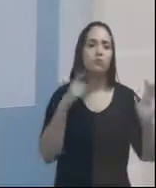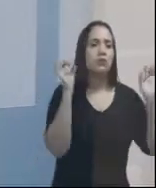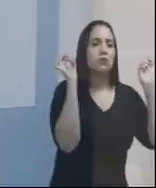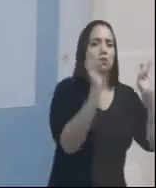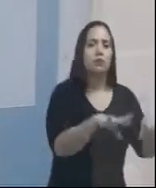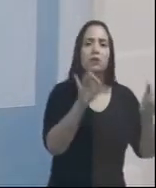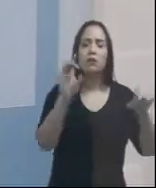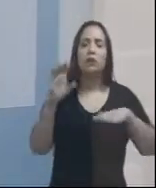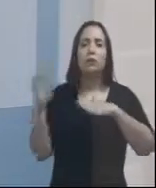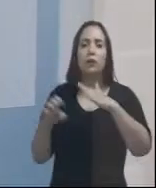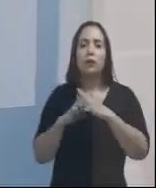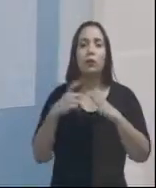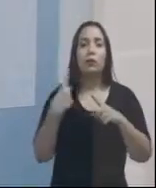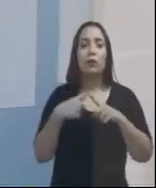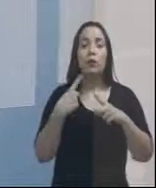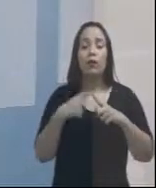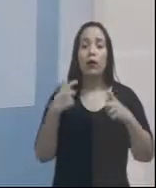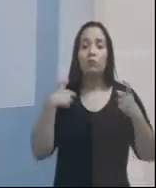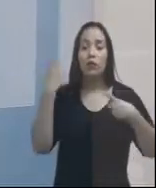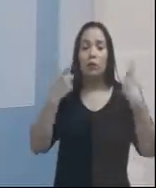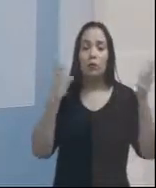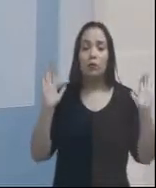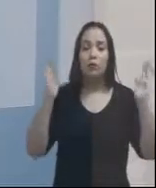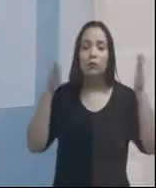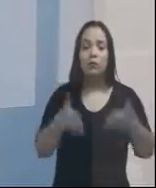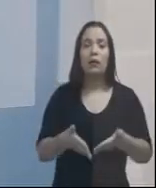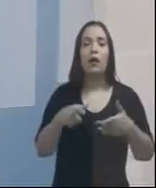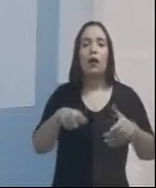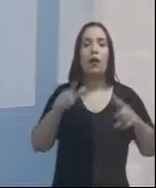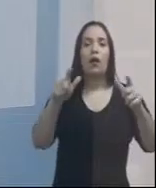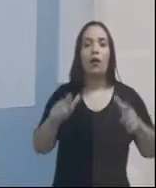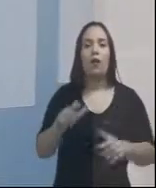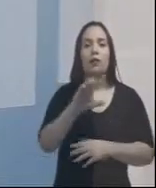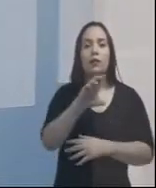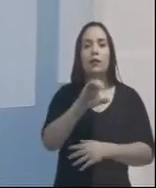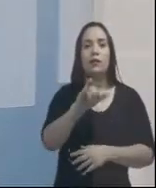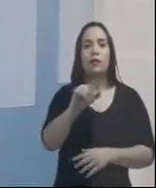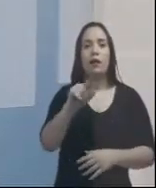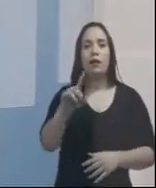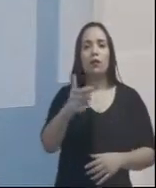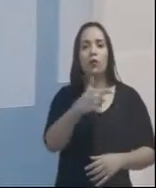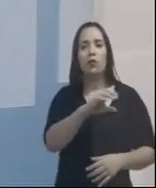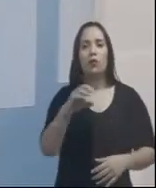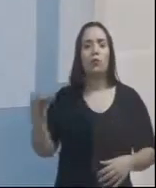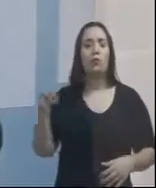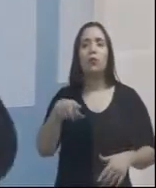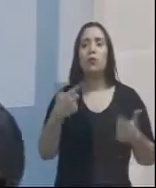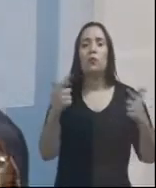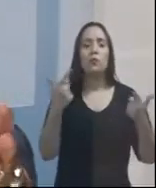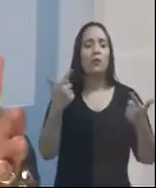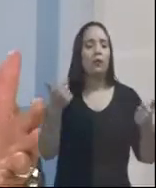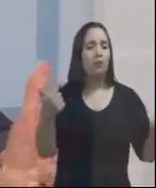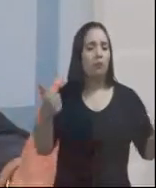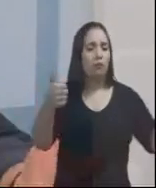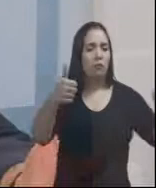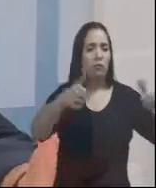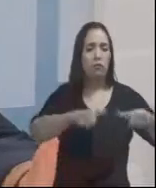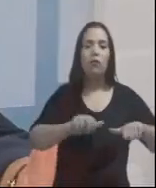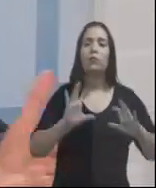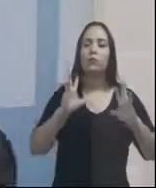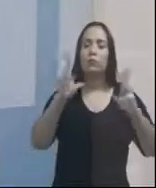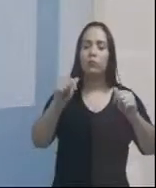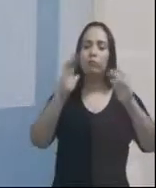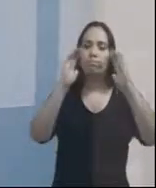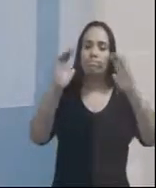minhas empresas para cuidar de um bairro que estava sem nenhum tipo de infraestrutura, tá certo? Que me recebeu de